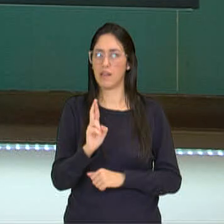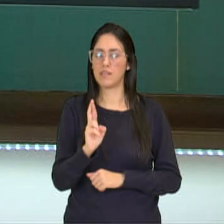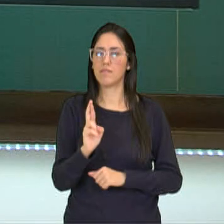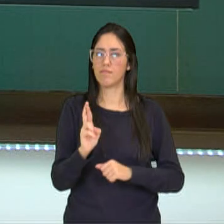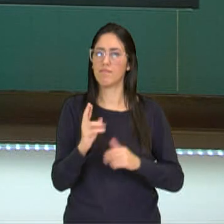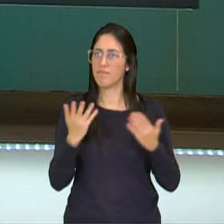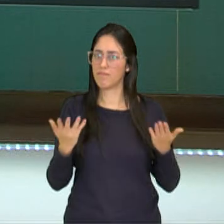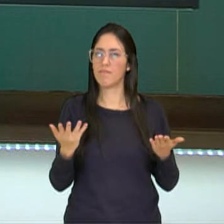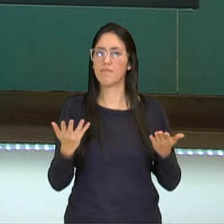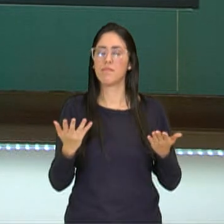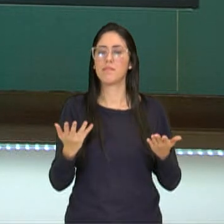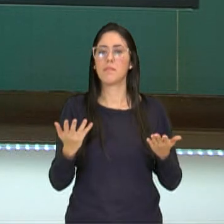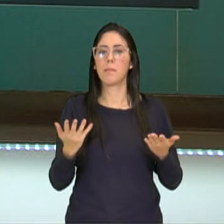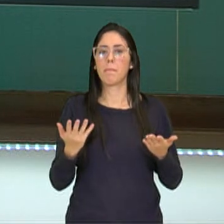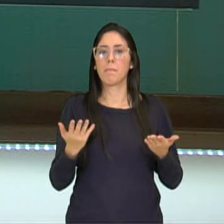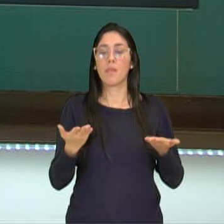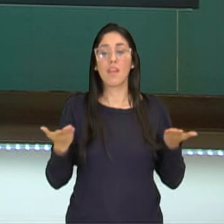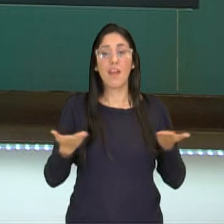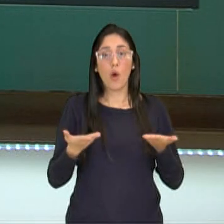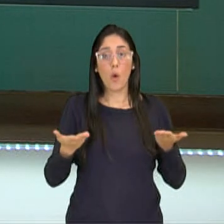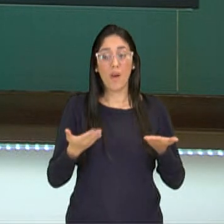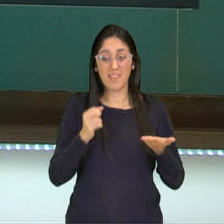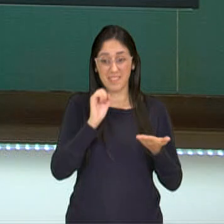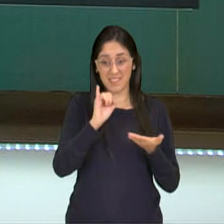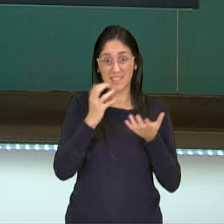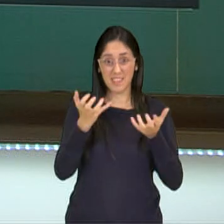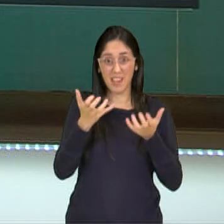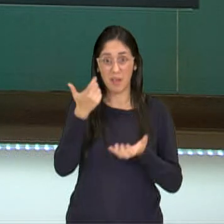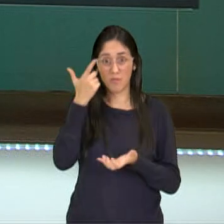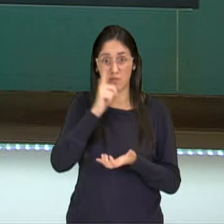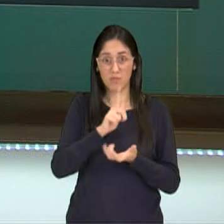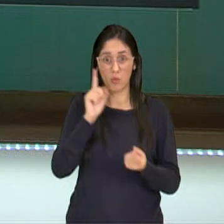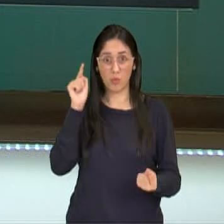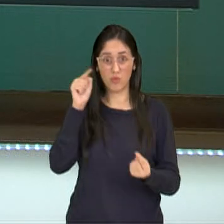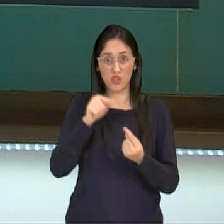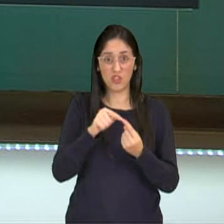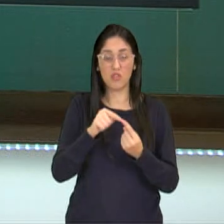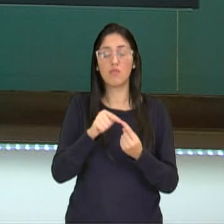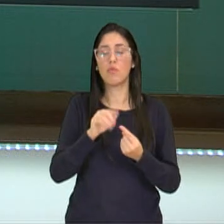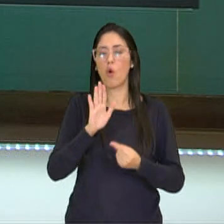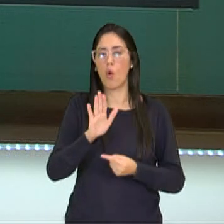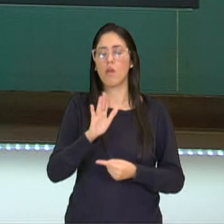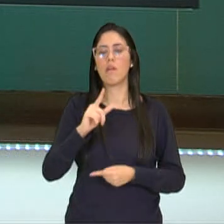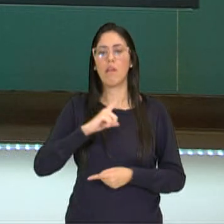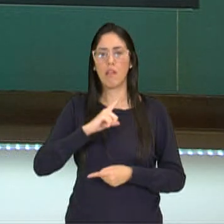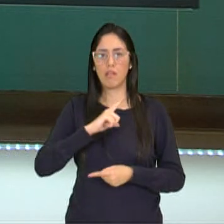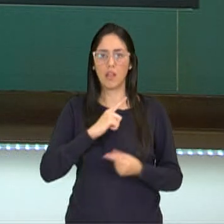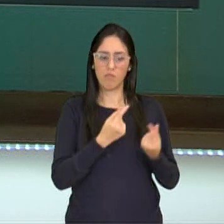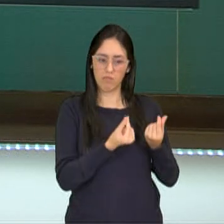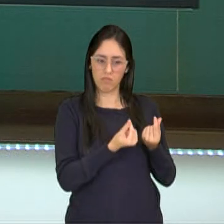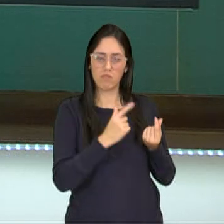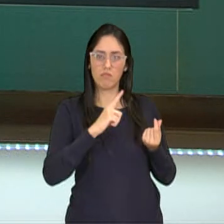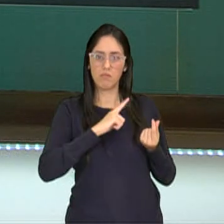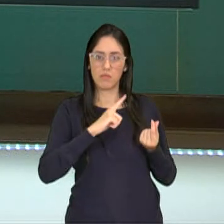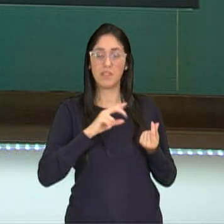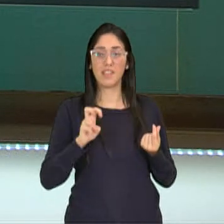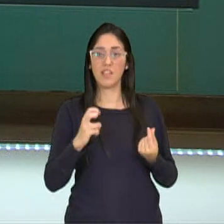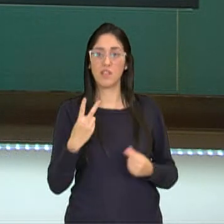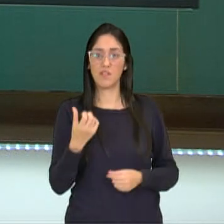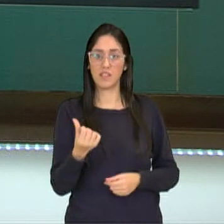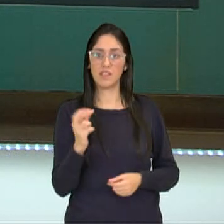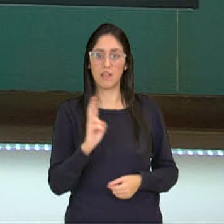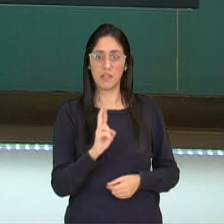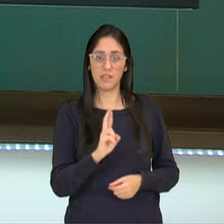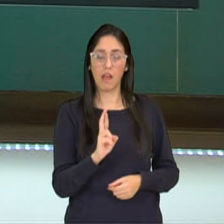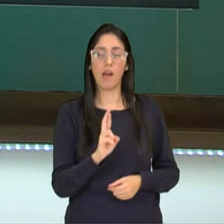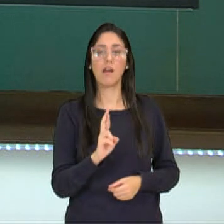viu lá quando era jovem, para ele atingir essa meta, ele tem lá um saldo de R$ 526, para